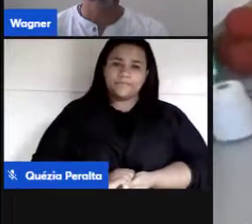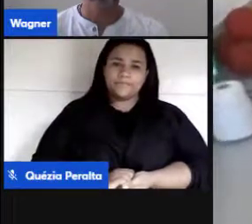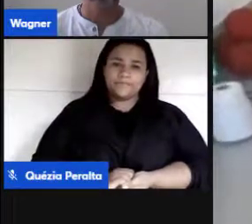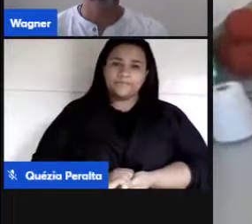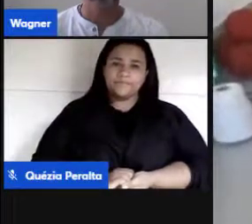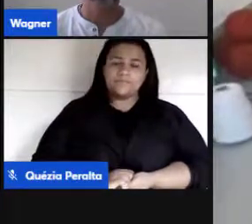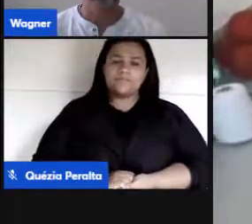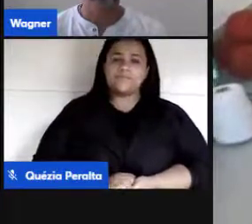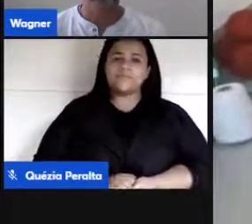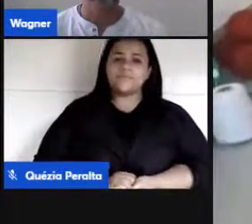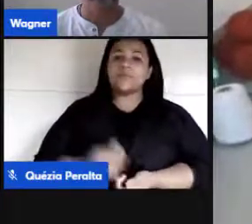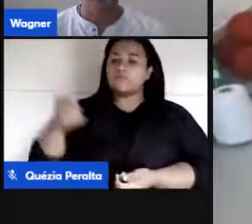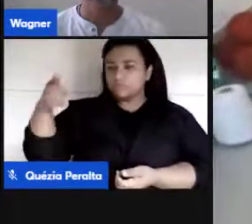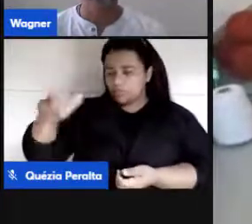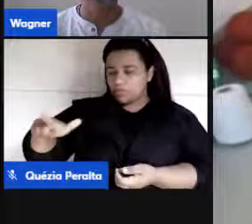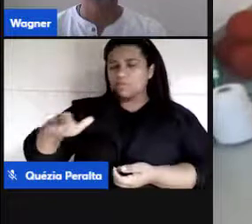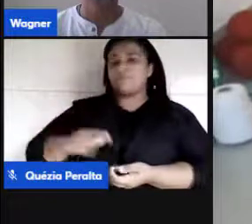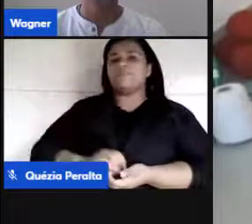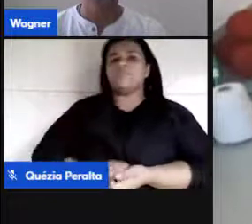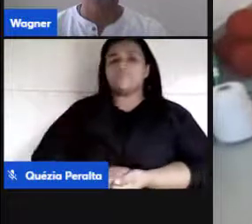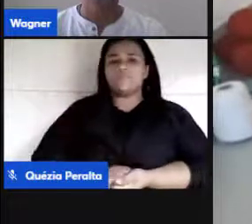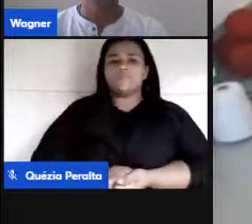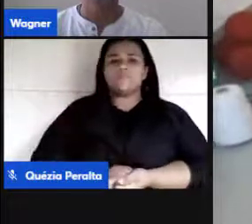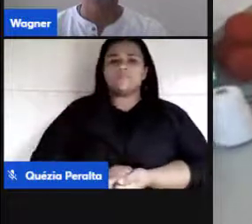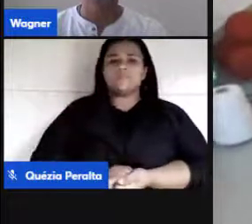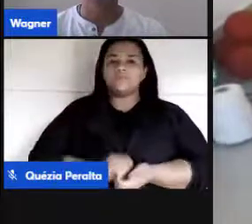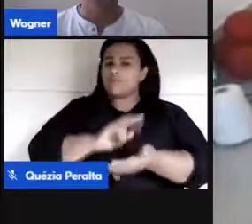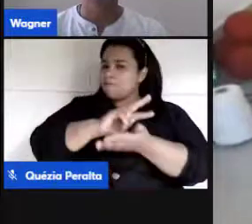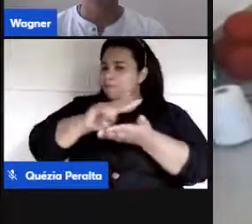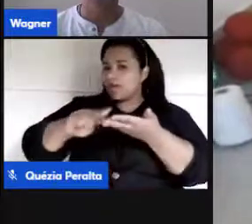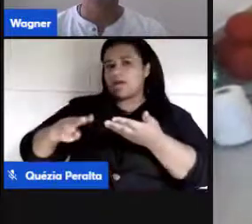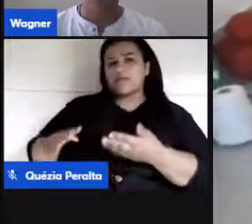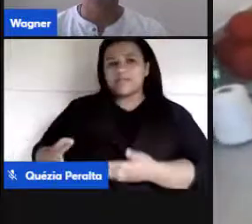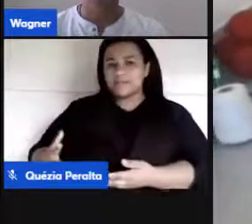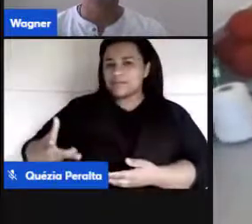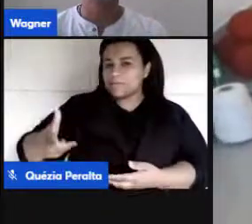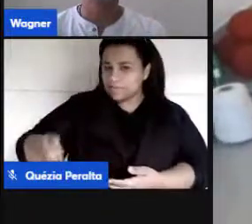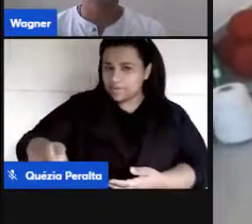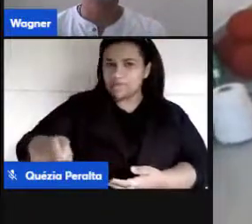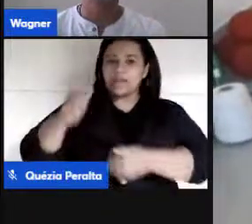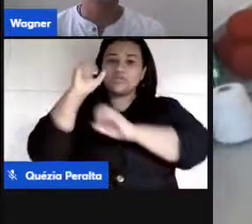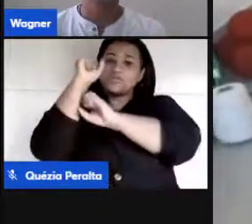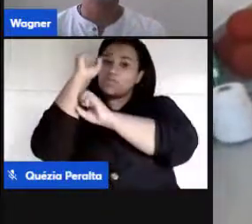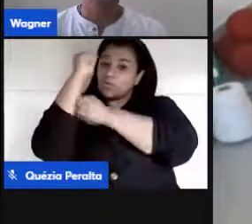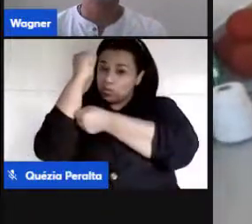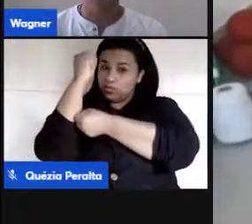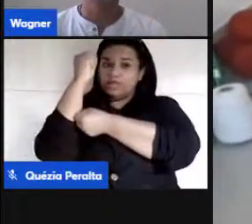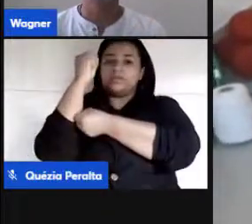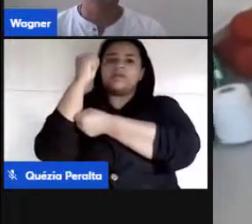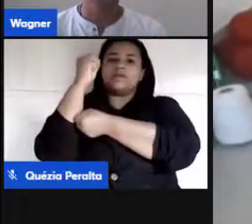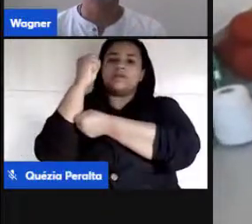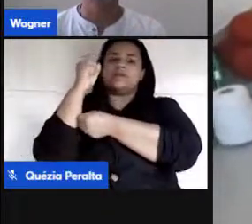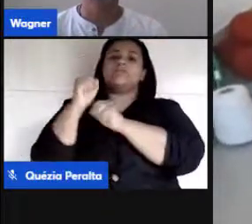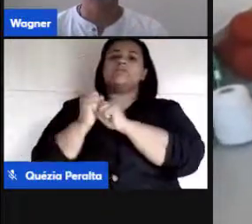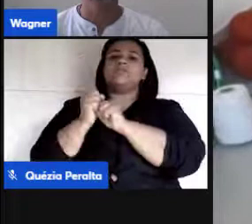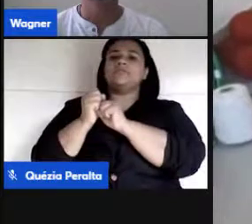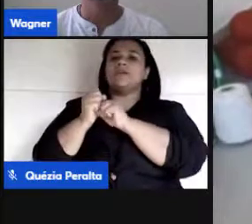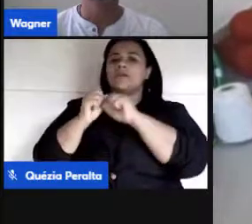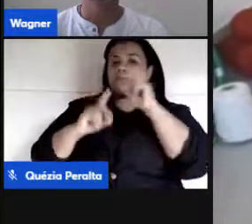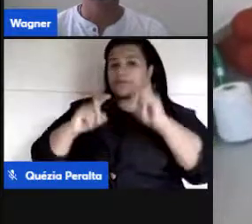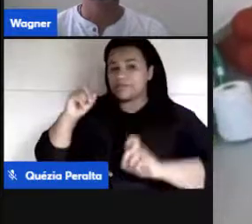Mais uma vez, são muitas habilidades motoras e capacidade